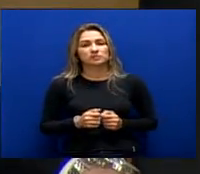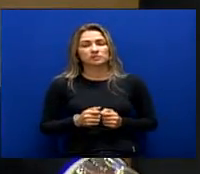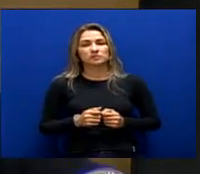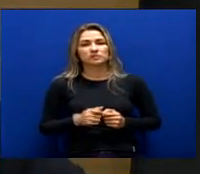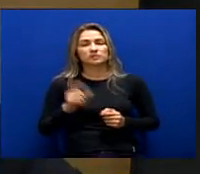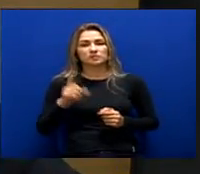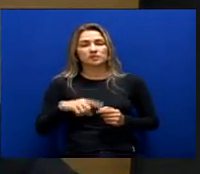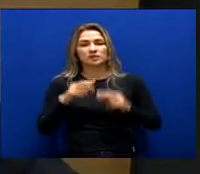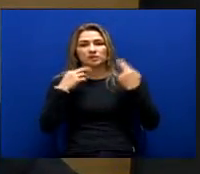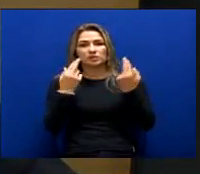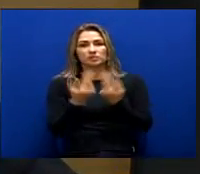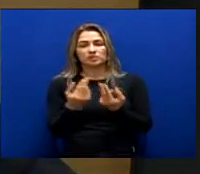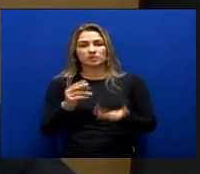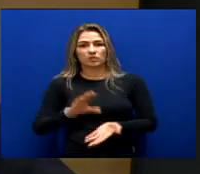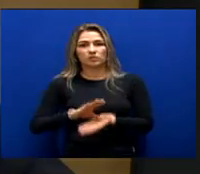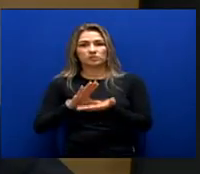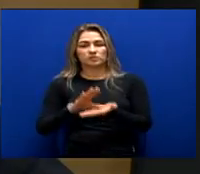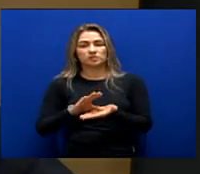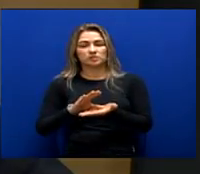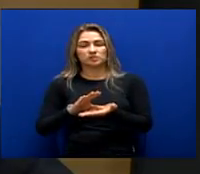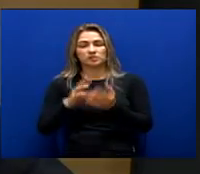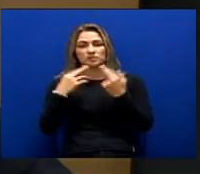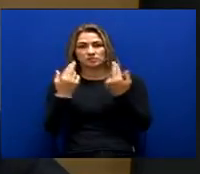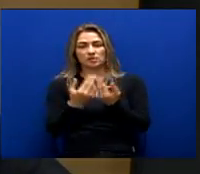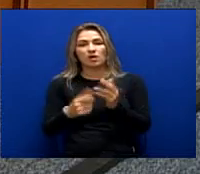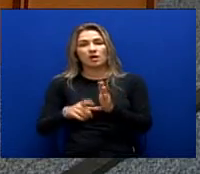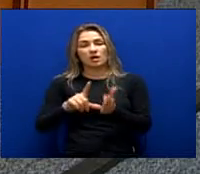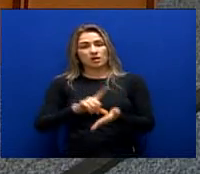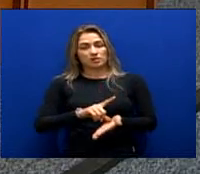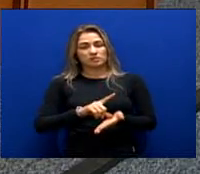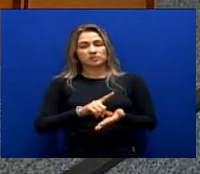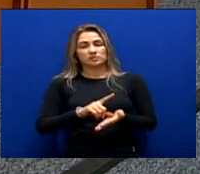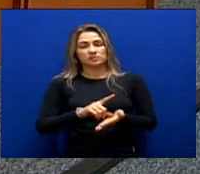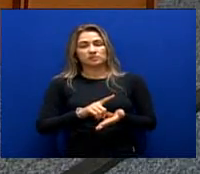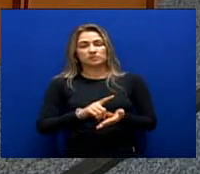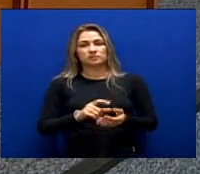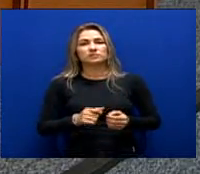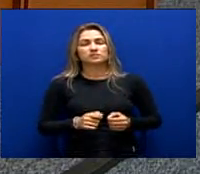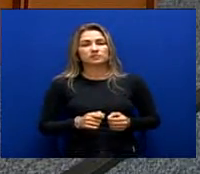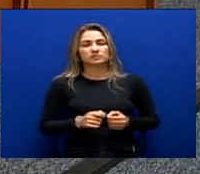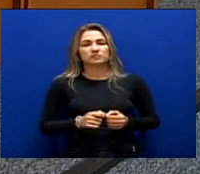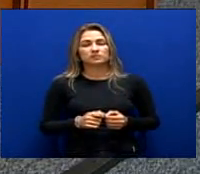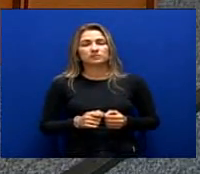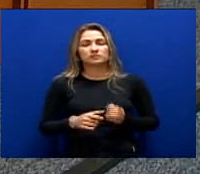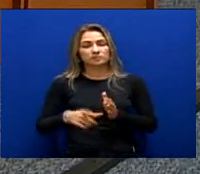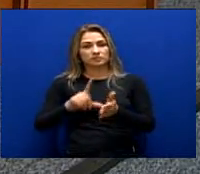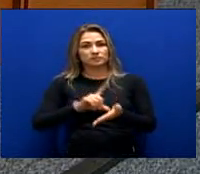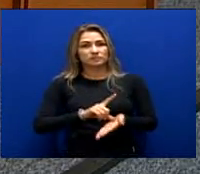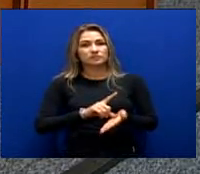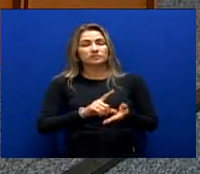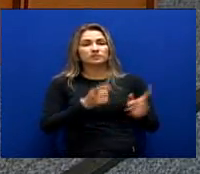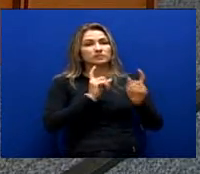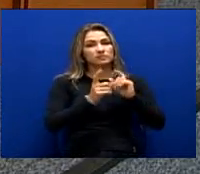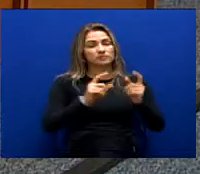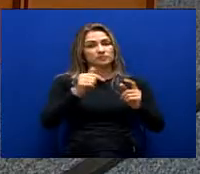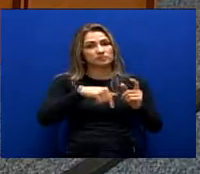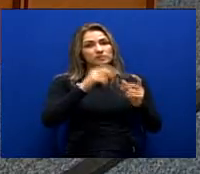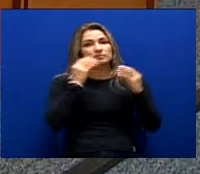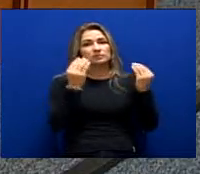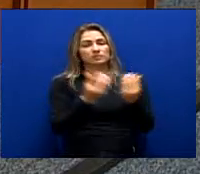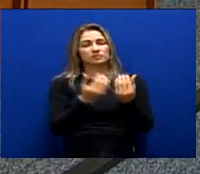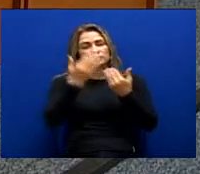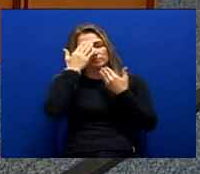do conselho do assunto agradeço então a oportunidade acho que a gente está se encerrando nesta agradeço o interesse e o